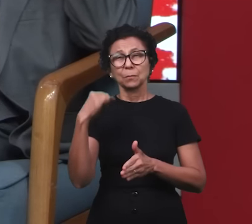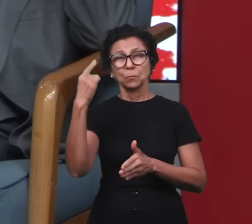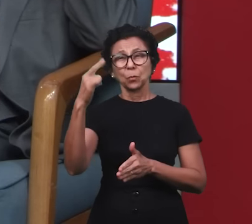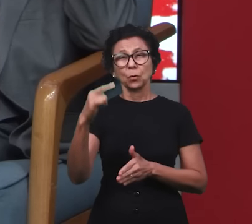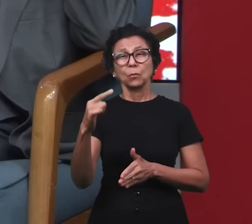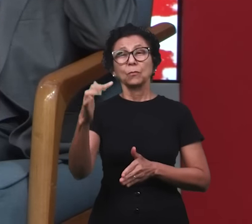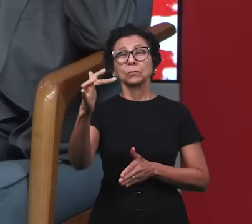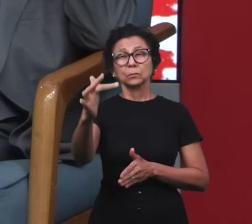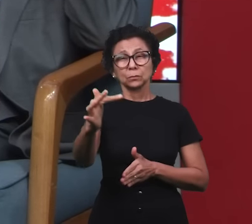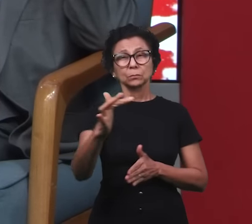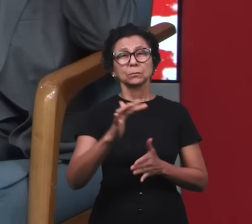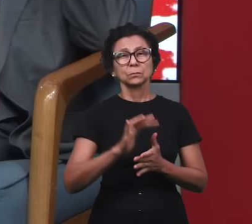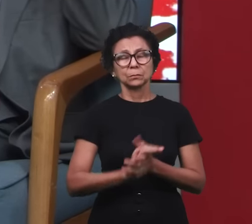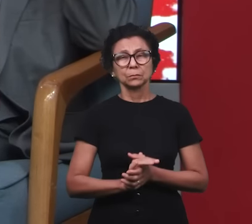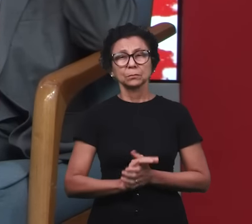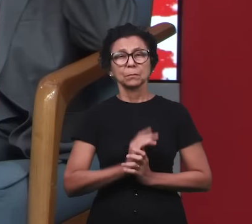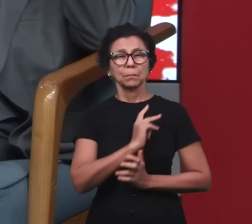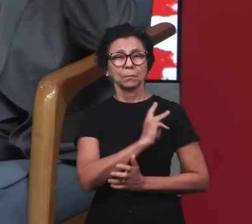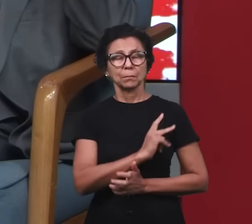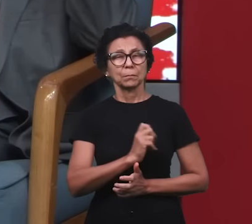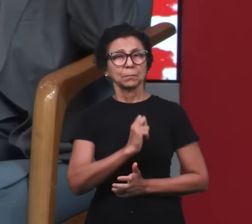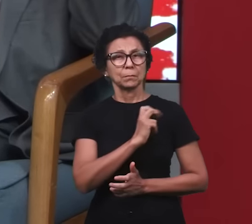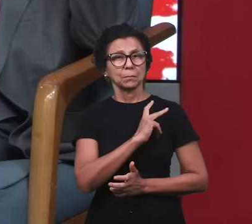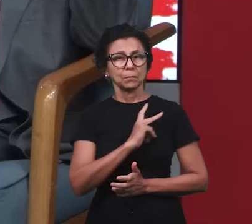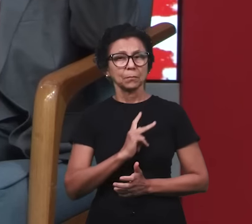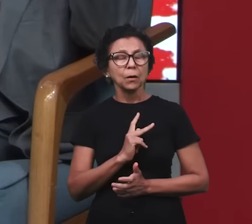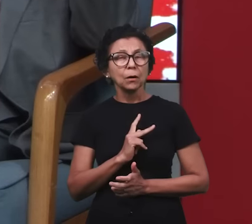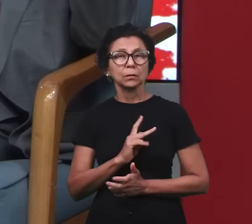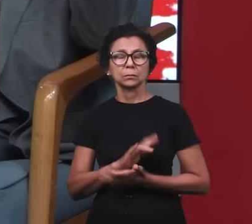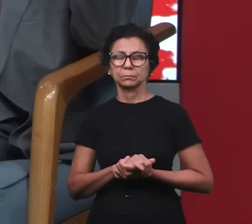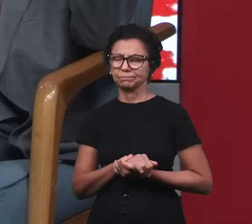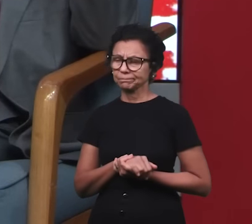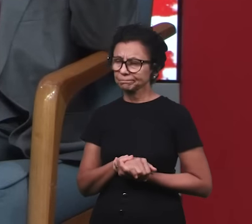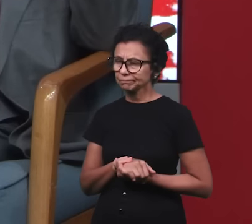Paulo começa a escrever